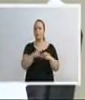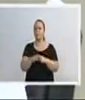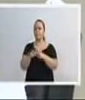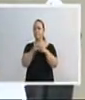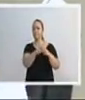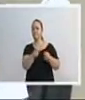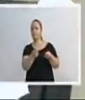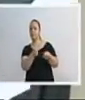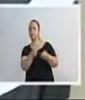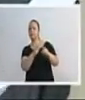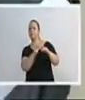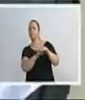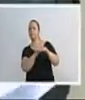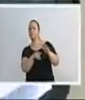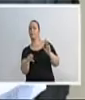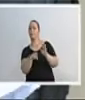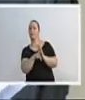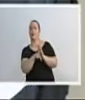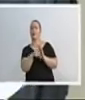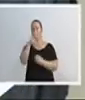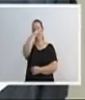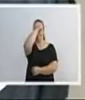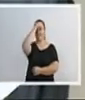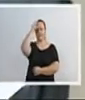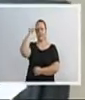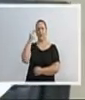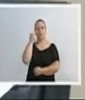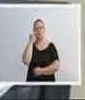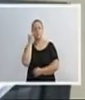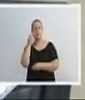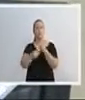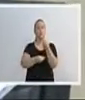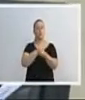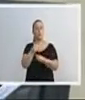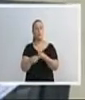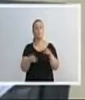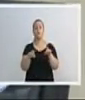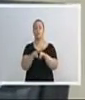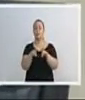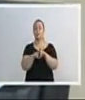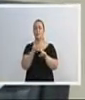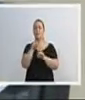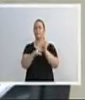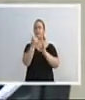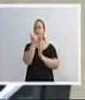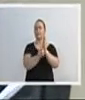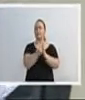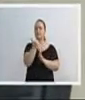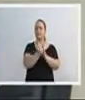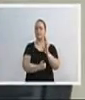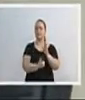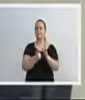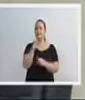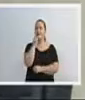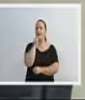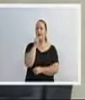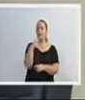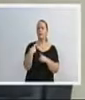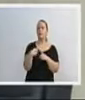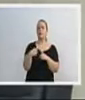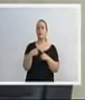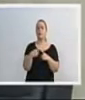estoques na administração pública municipal e determina providências, e com relação ao desconto do pagamento da fatura mensal do consumo de água em razão da falta